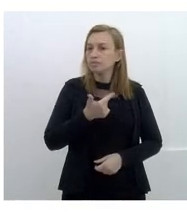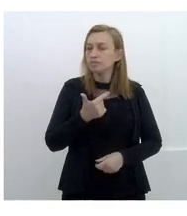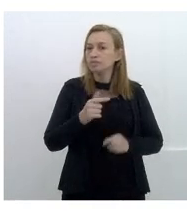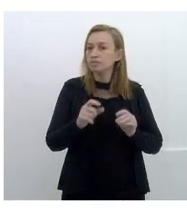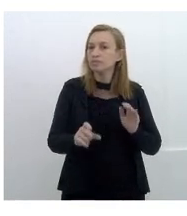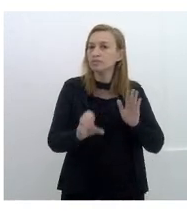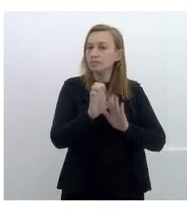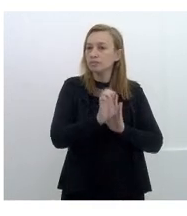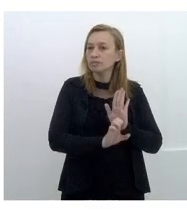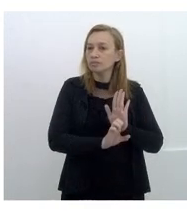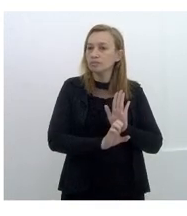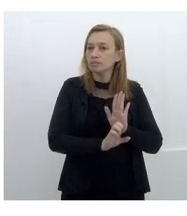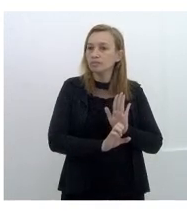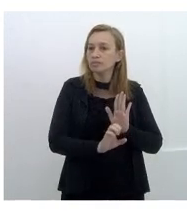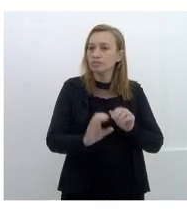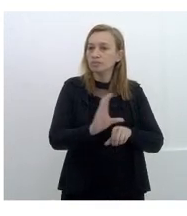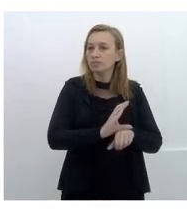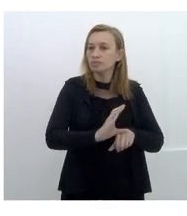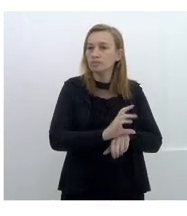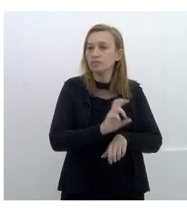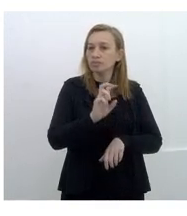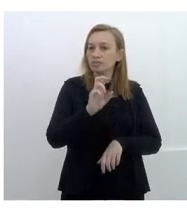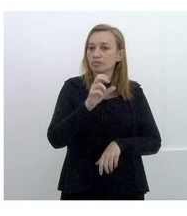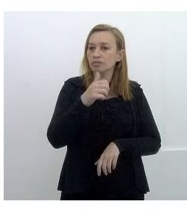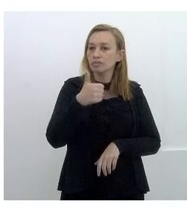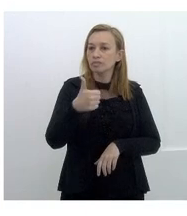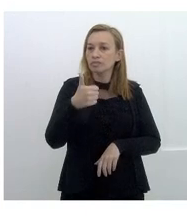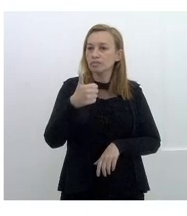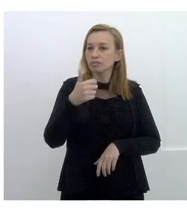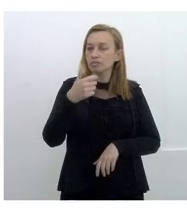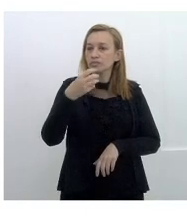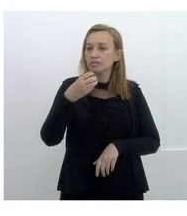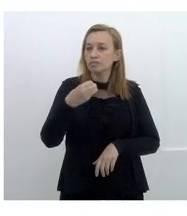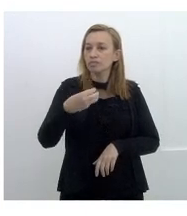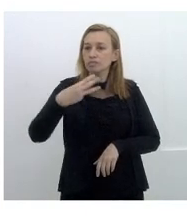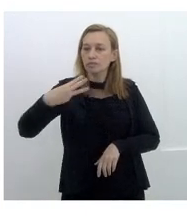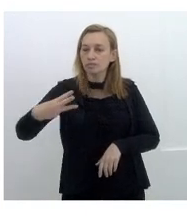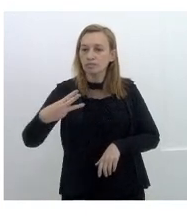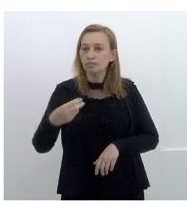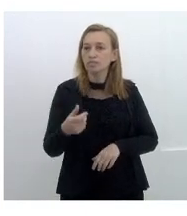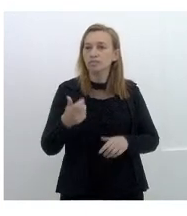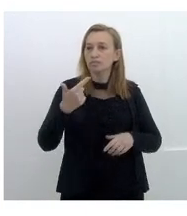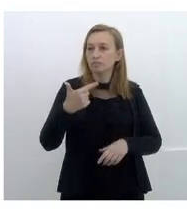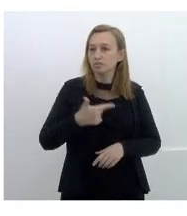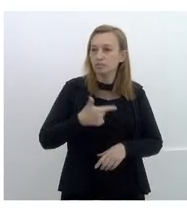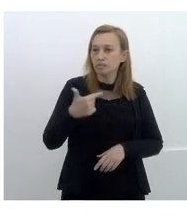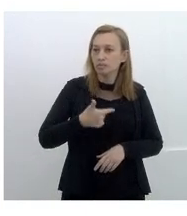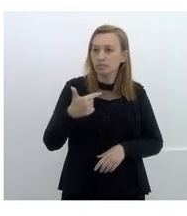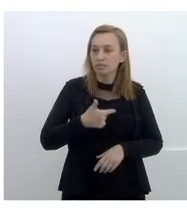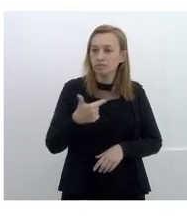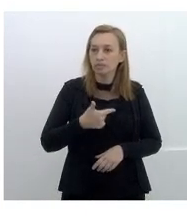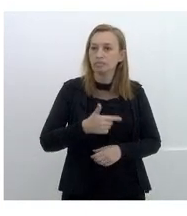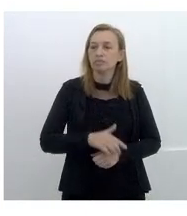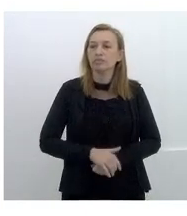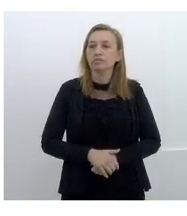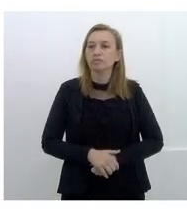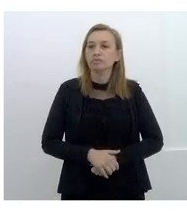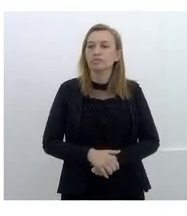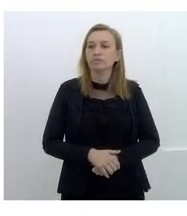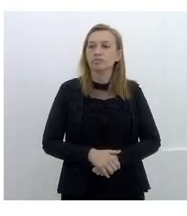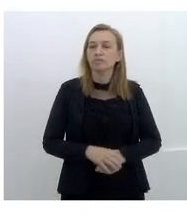né meu da construção al-103 ela previu a gente Reproduzir uma segunda regra de transição para os servidores